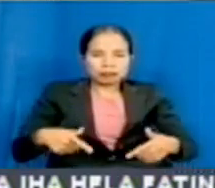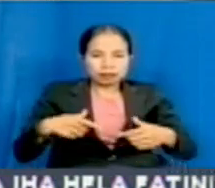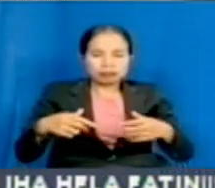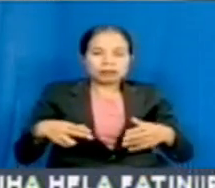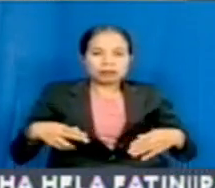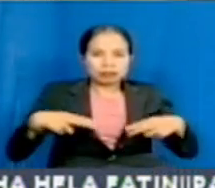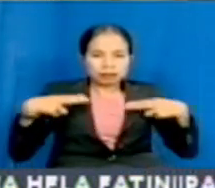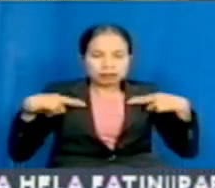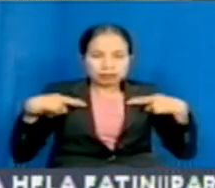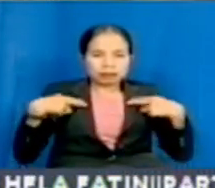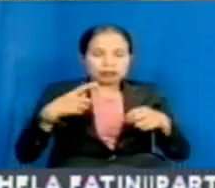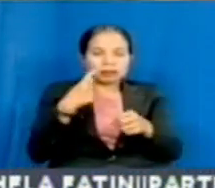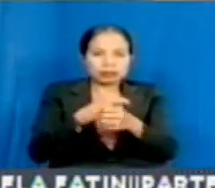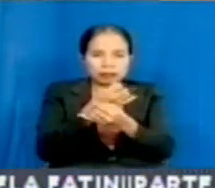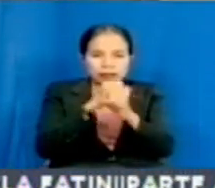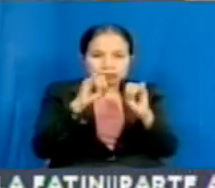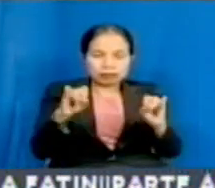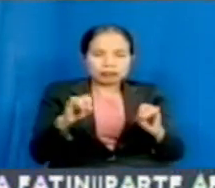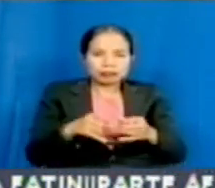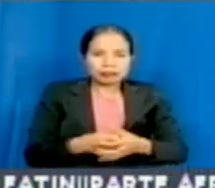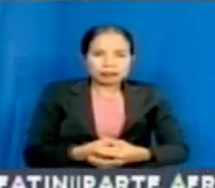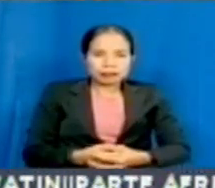a pós-independência.